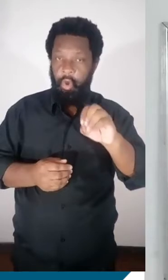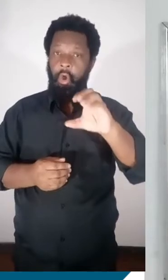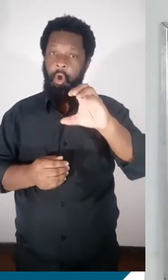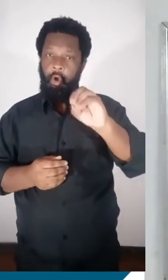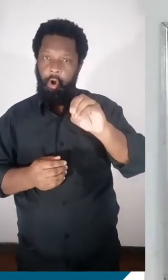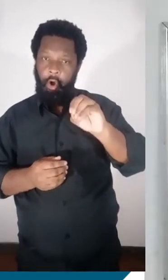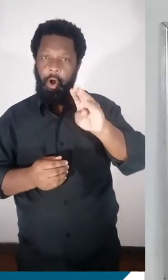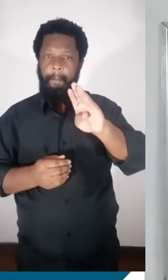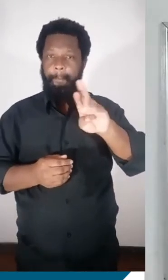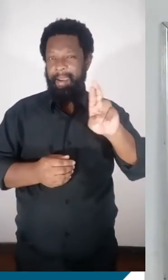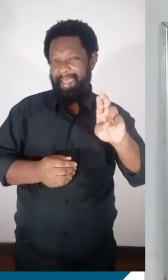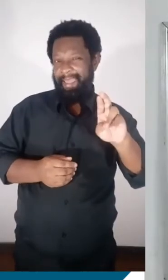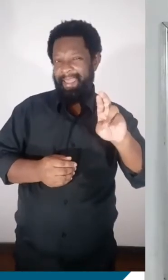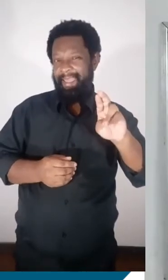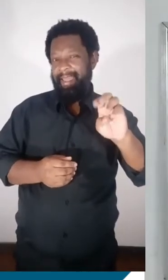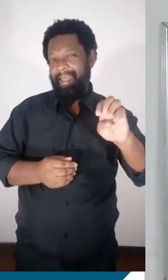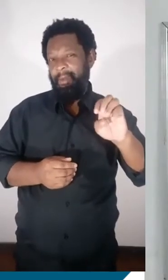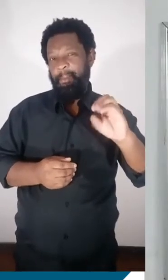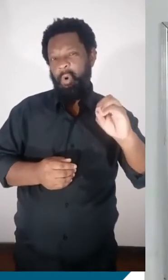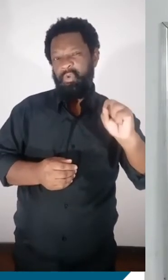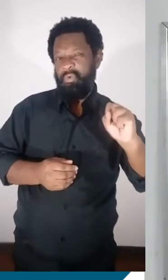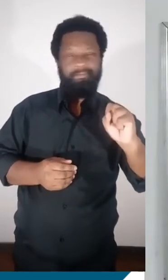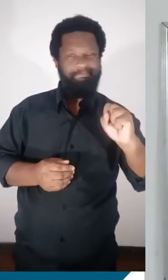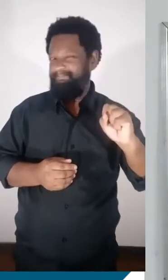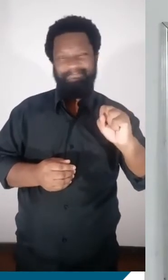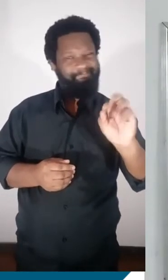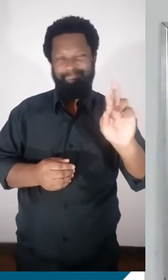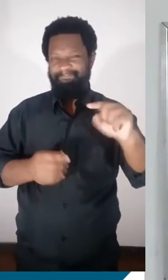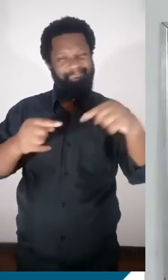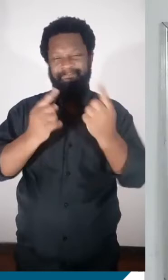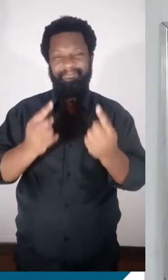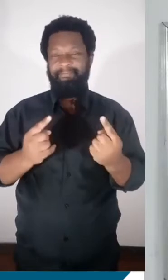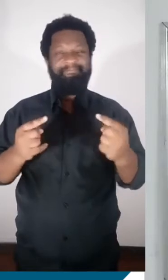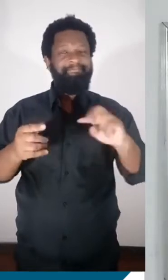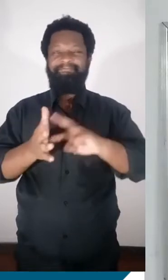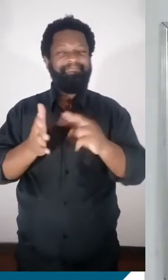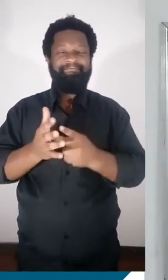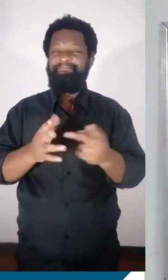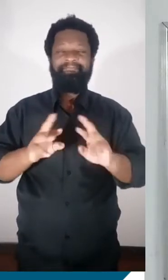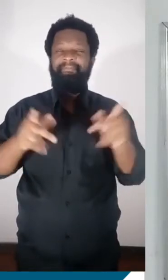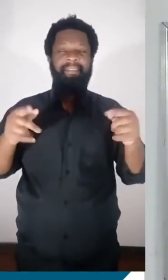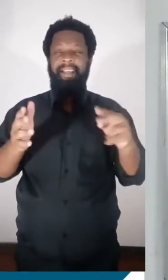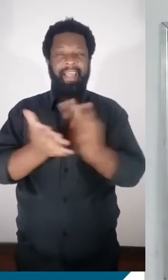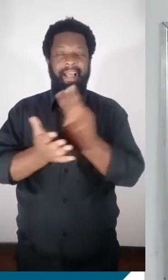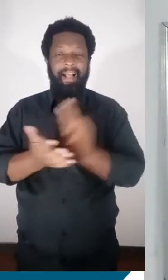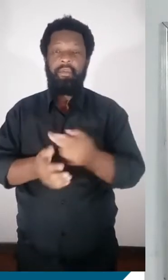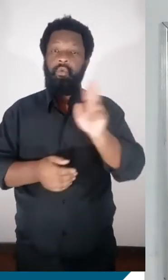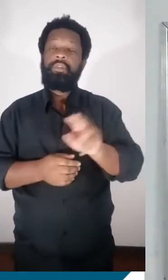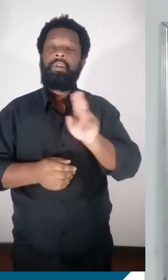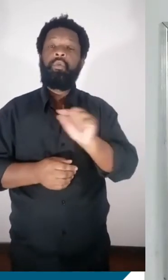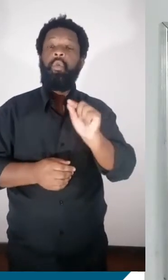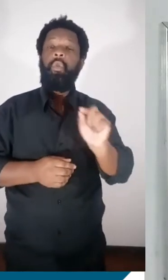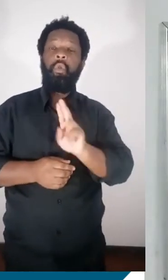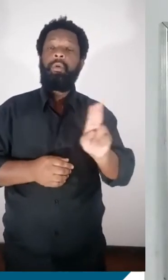hidróxido cobre alguma coisa, não fica cobroso, tudo bem? Isso não faz sentido quimicamente. Nós